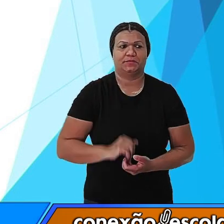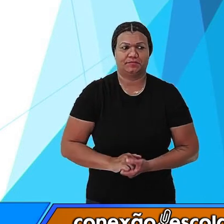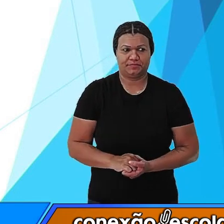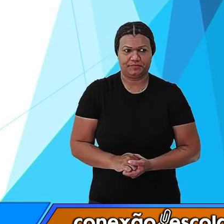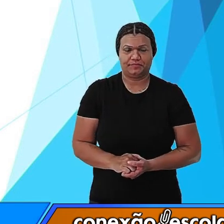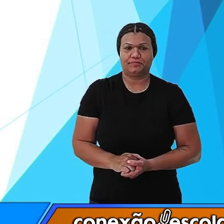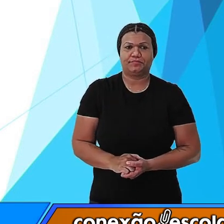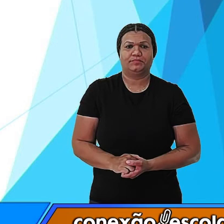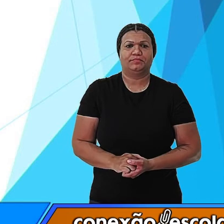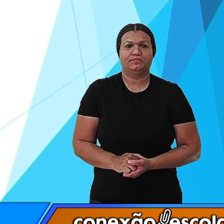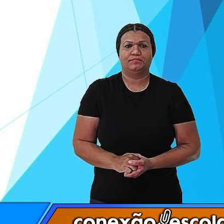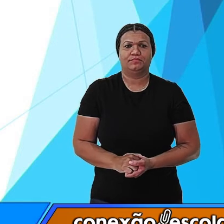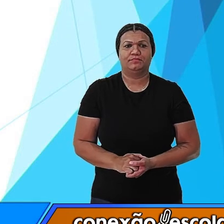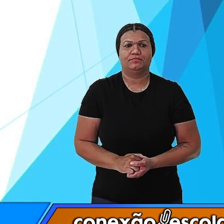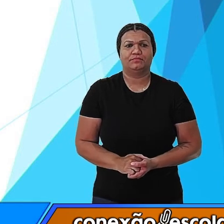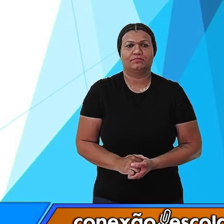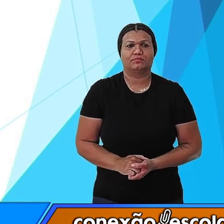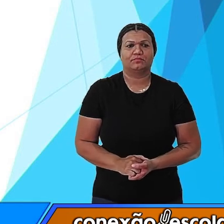3.246.